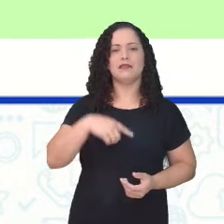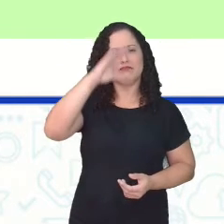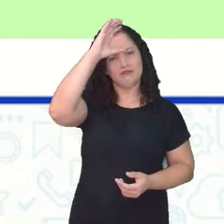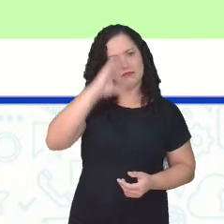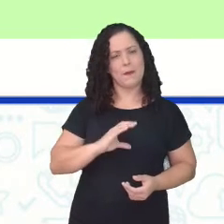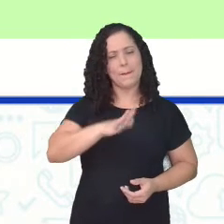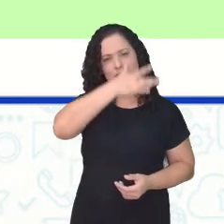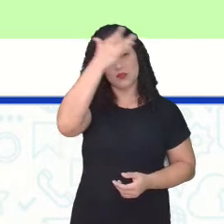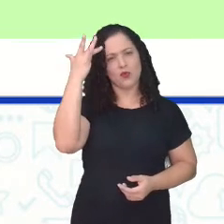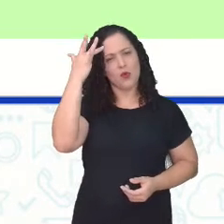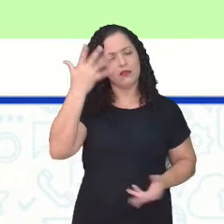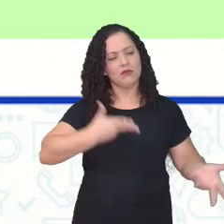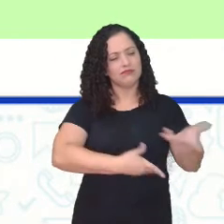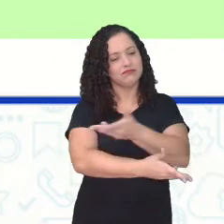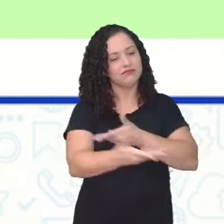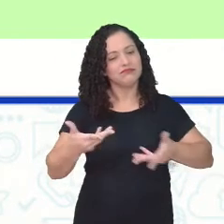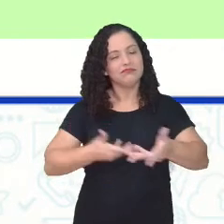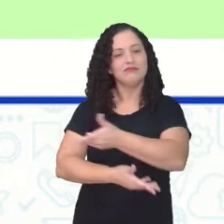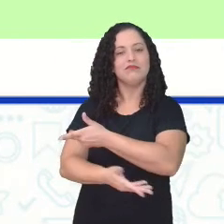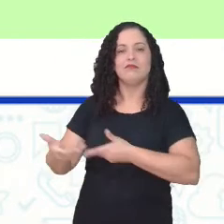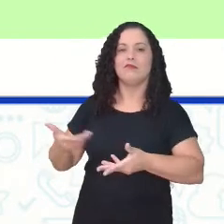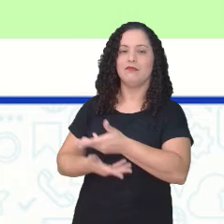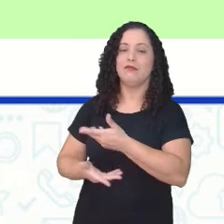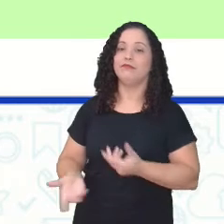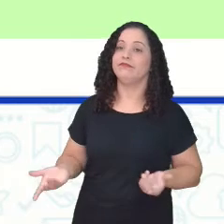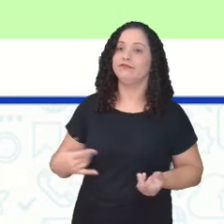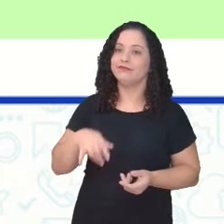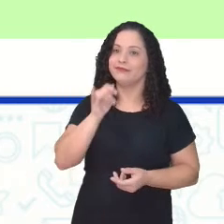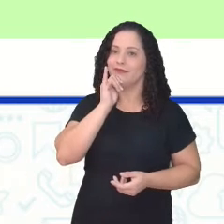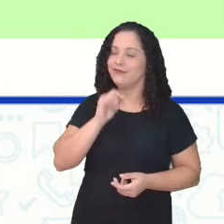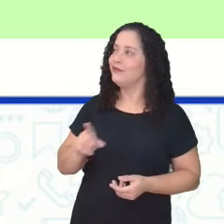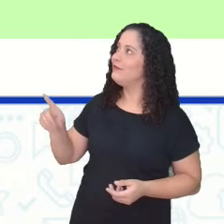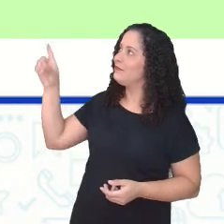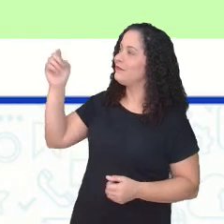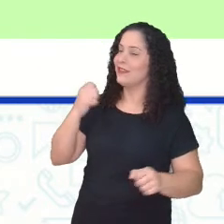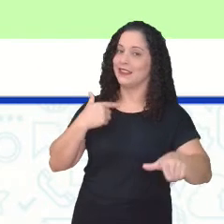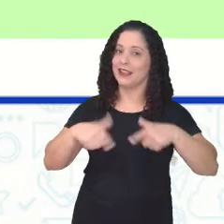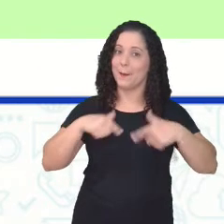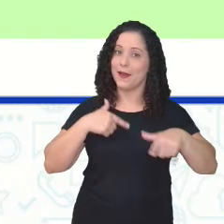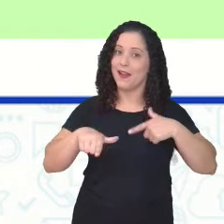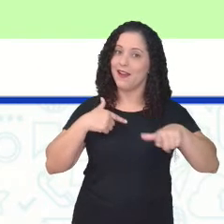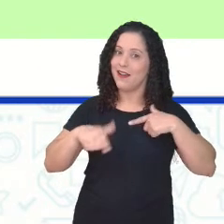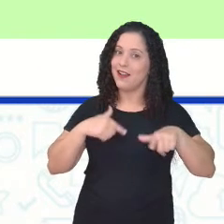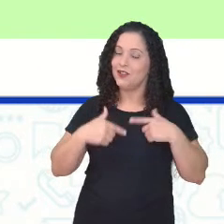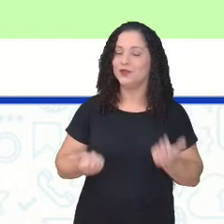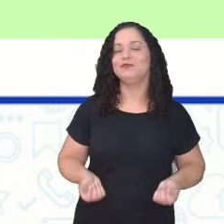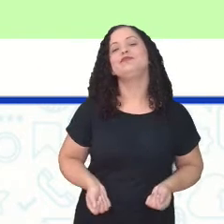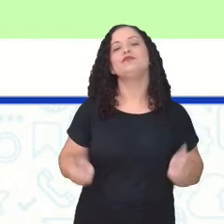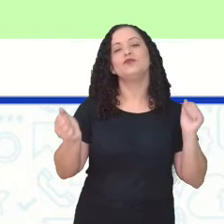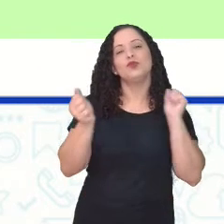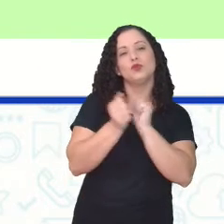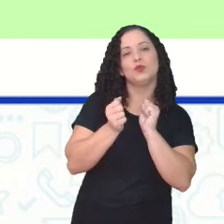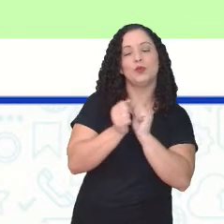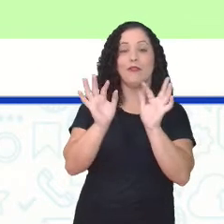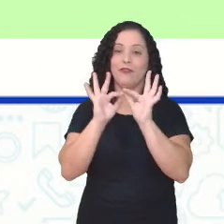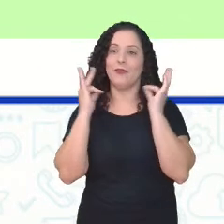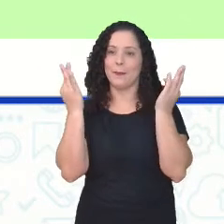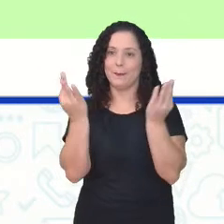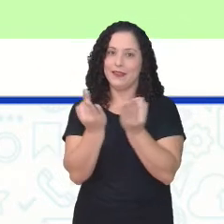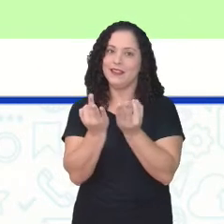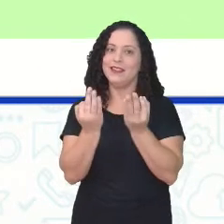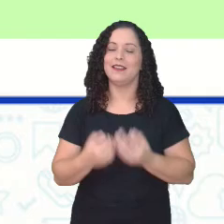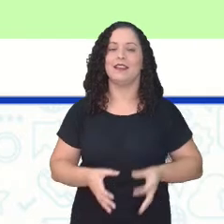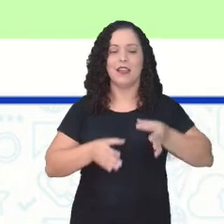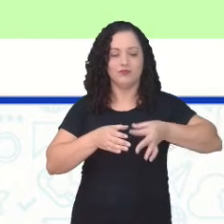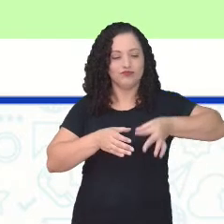Então, é no trabalho, não é? Nós temos aí uma malinha aí representando o trabalho, junto com a família, não é?